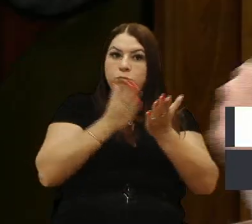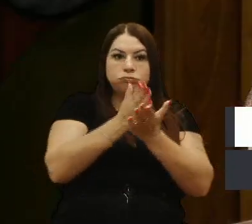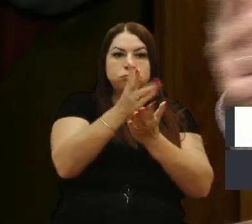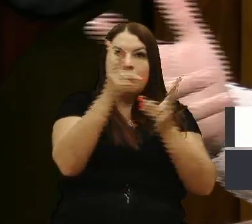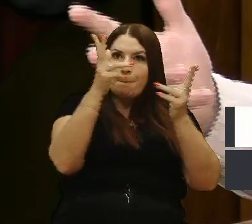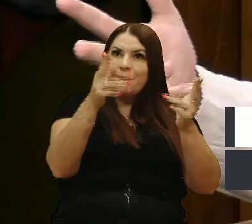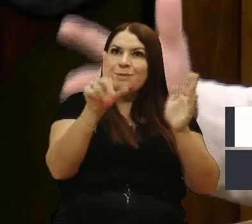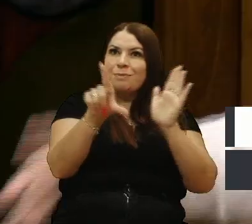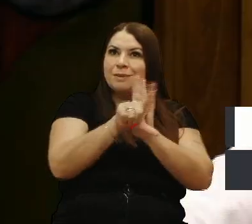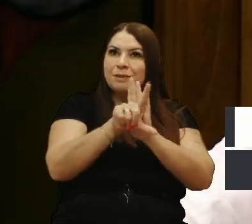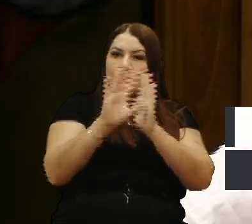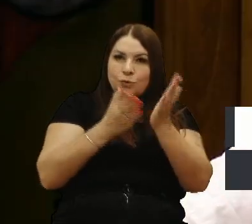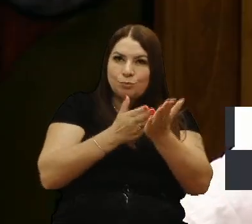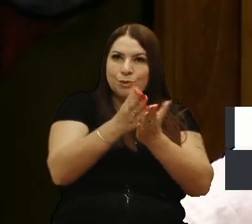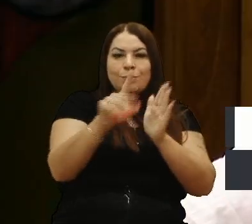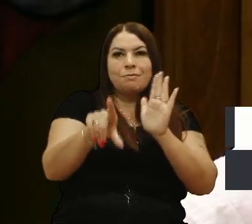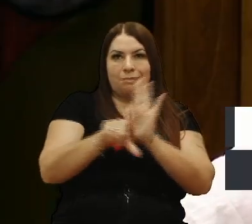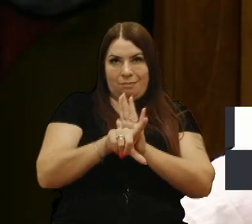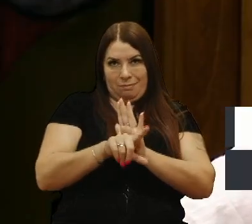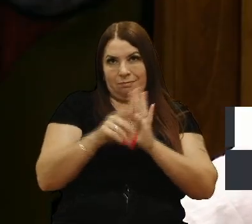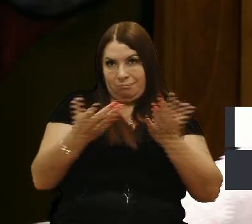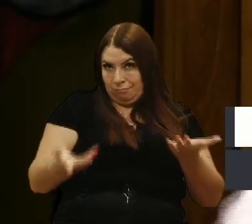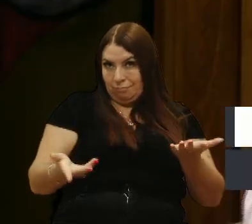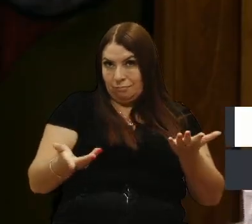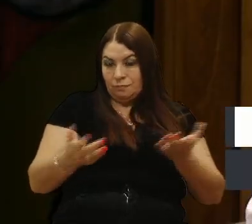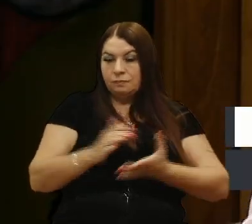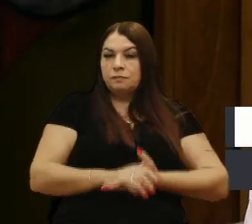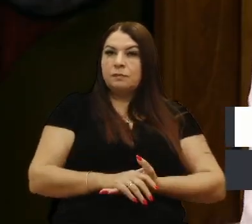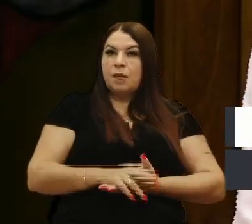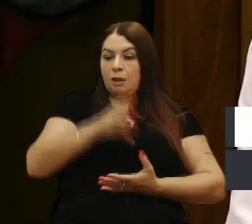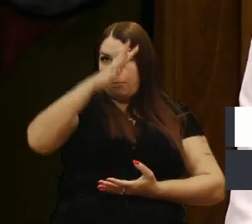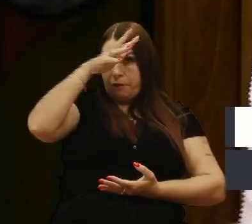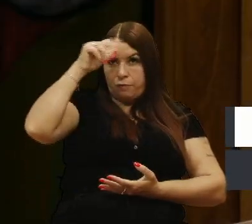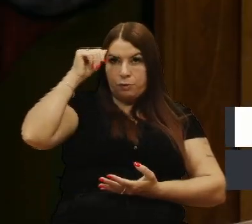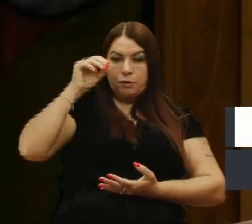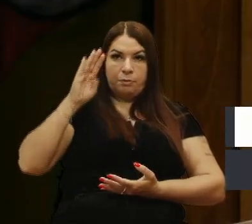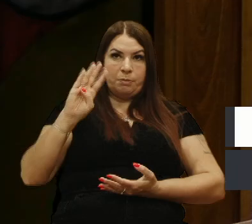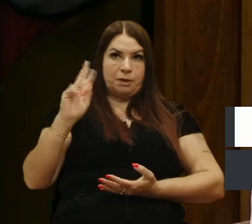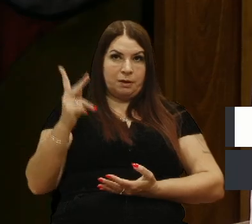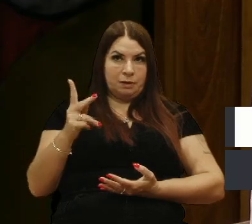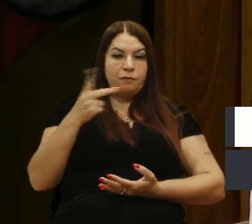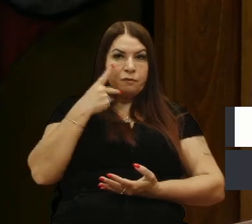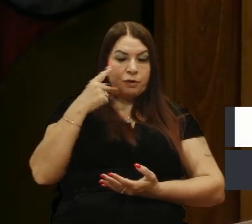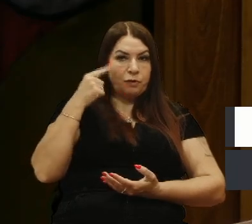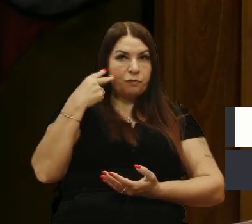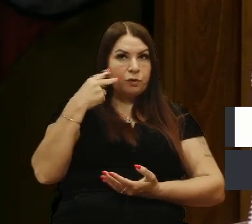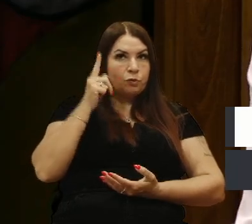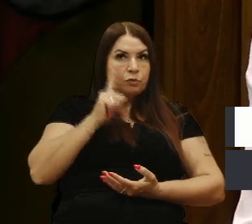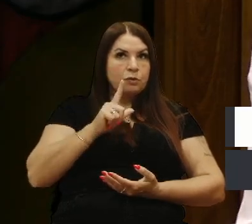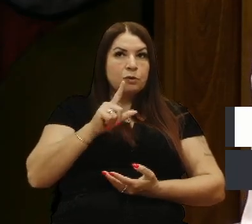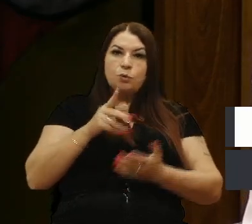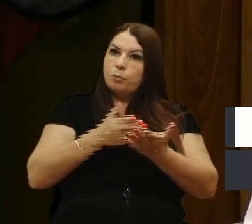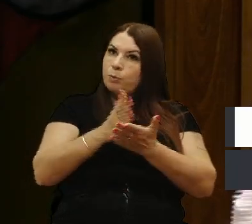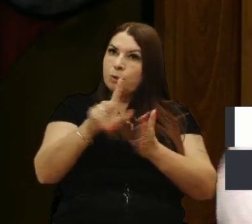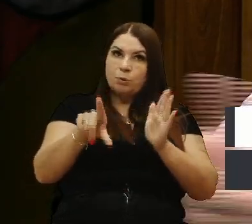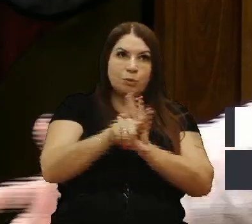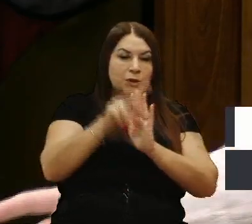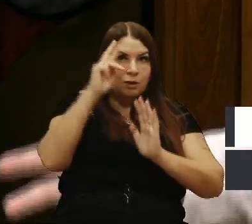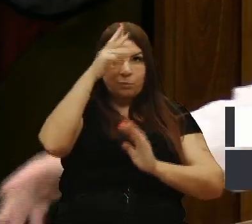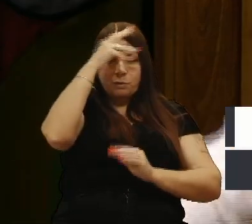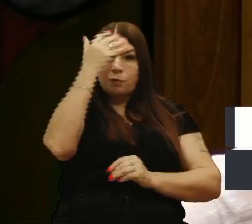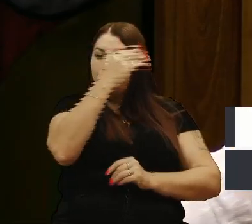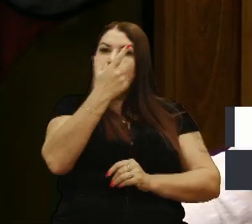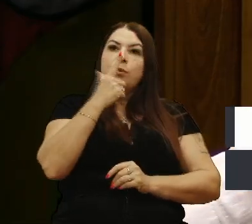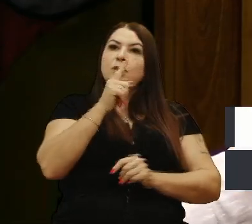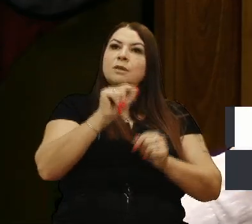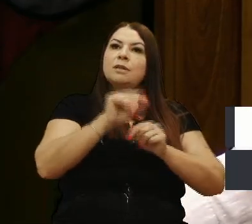todos aqui cumprimos a mesma lei. A Prefeitura de Belo Horizonte, como bem tratou o vereador Lucas, cumpre a mesma lei que o prefeito Adiló. Como é que eles